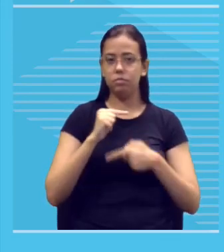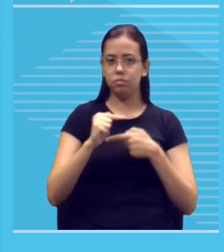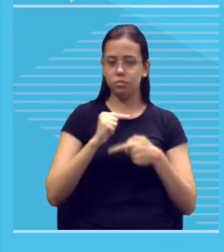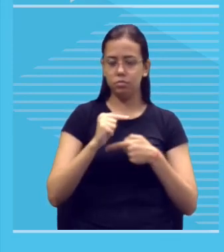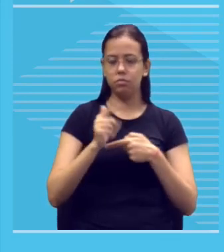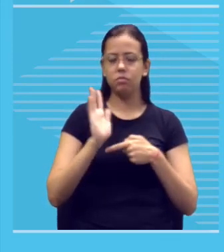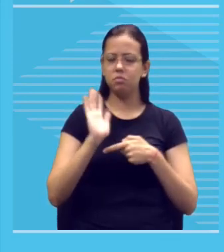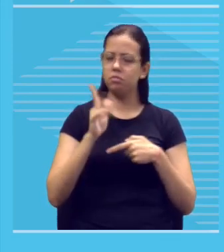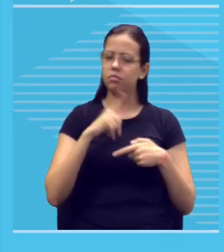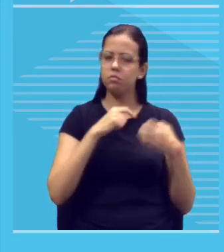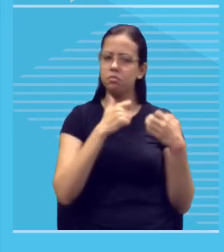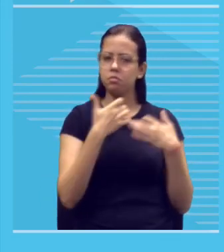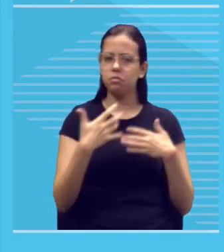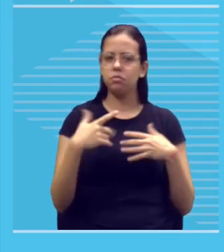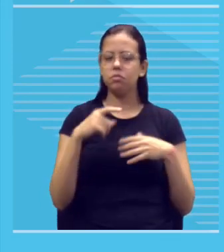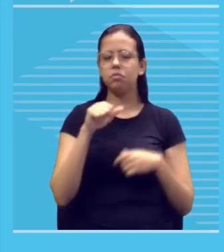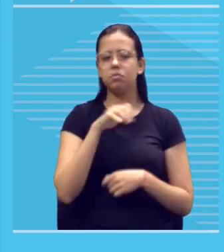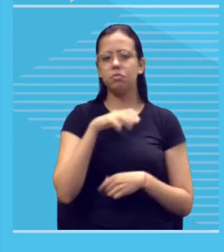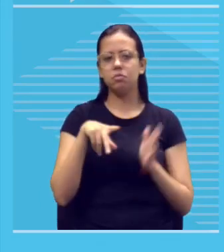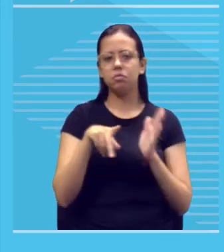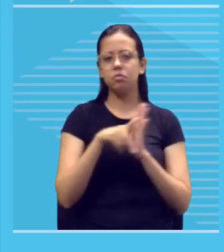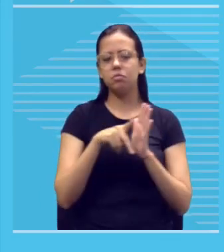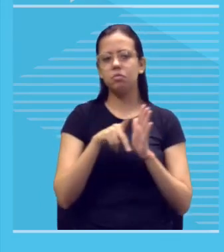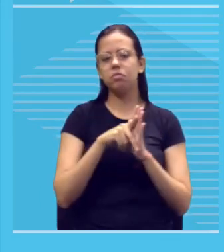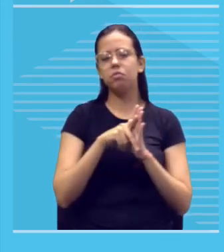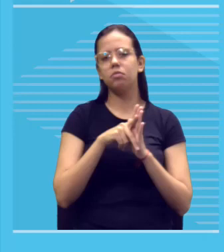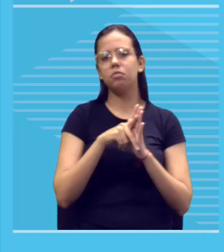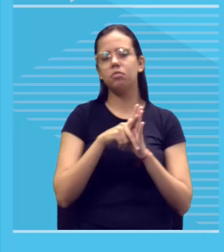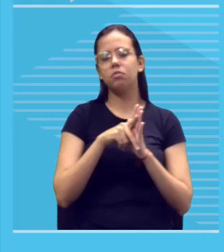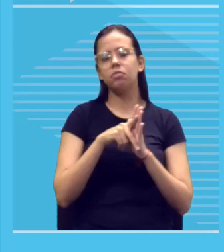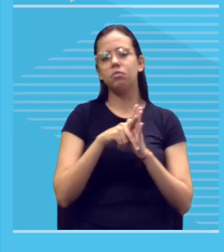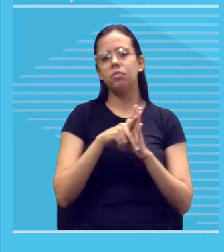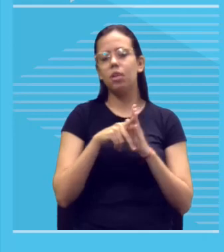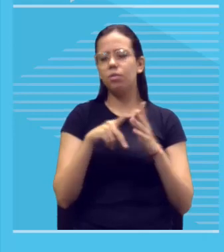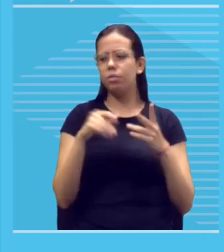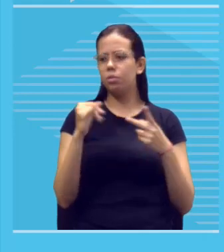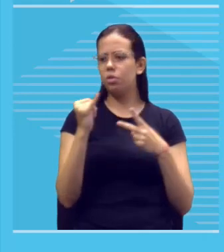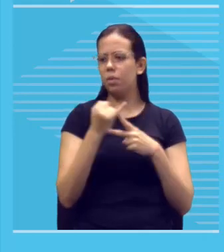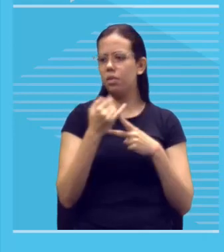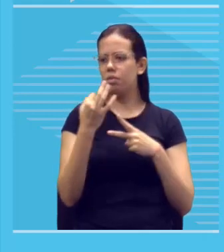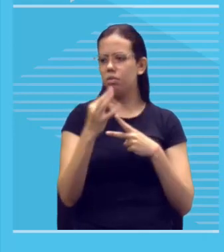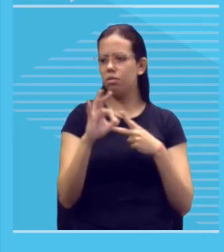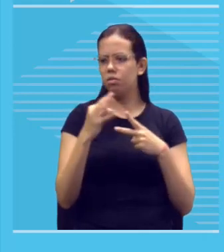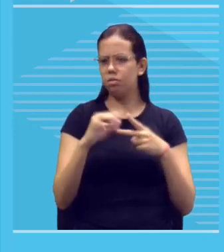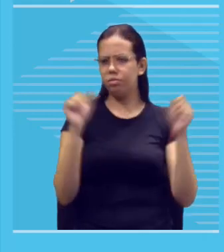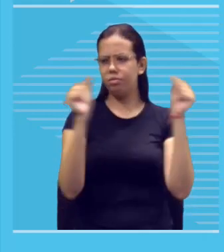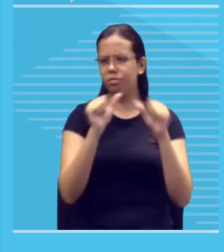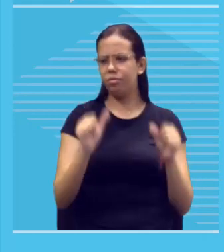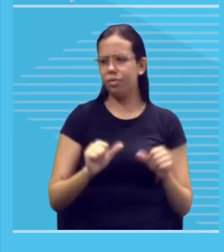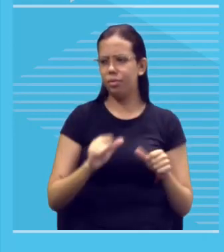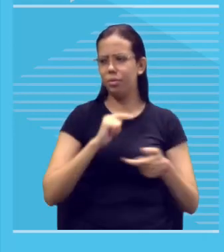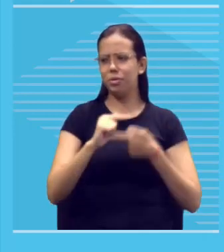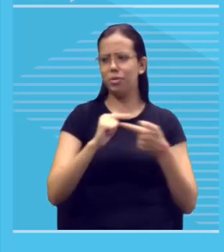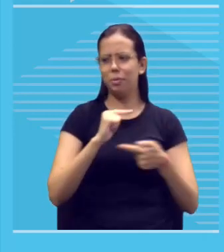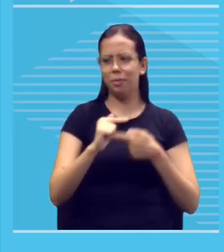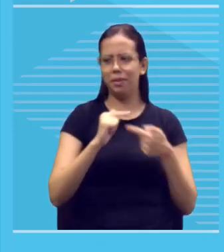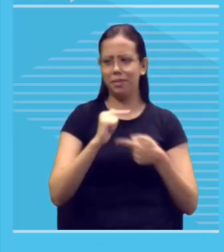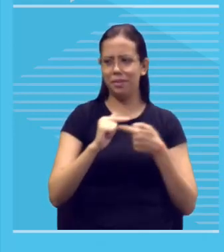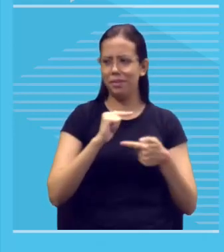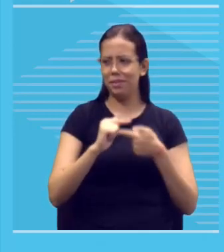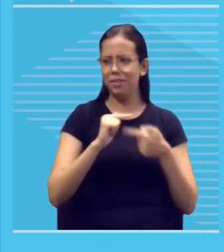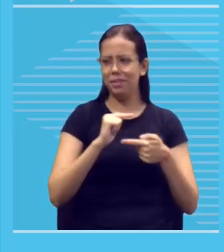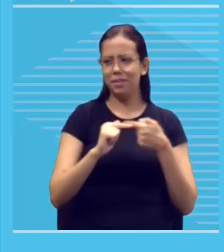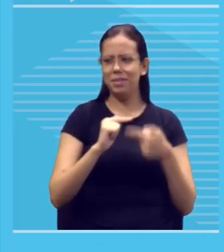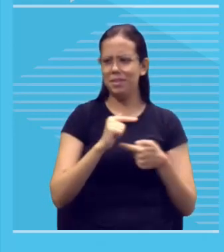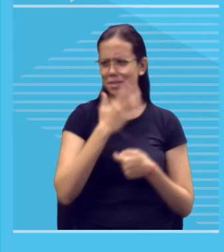diz tudo você vai estudar a parte das figuras geométricas né a contextualização e tal dos problemas envolvendo figuras